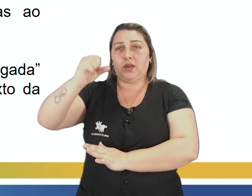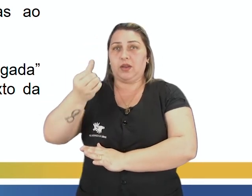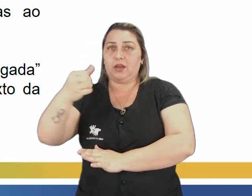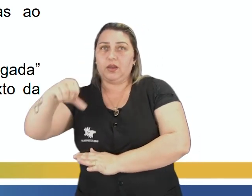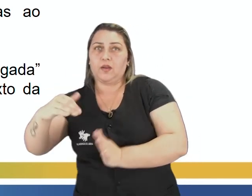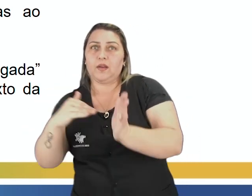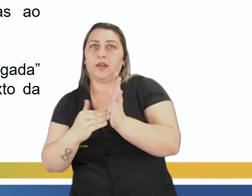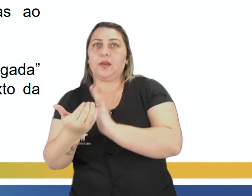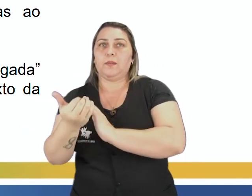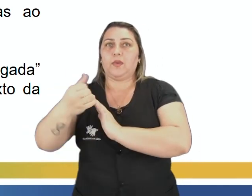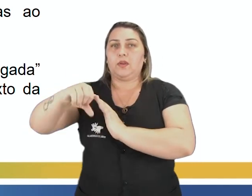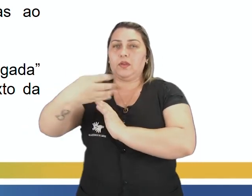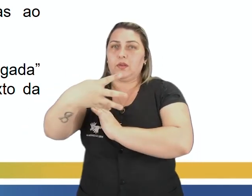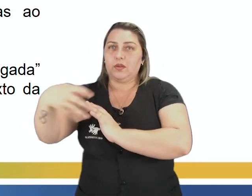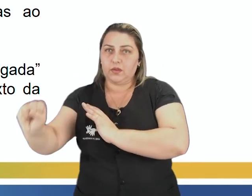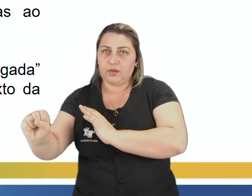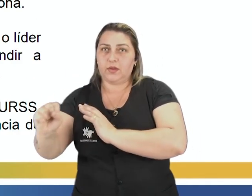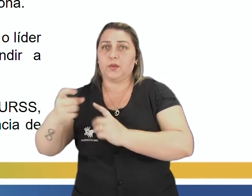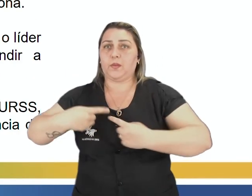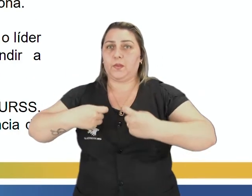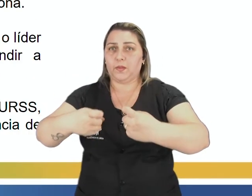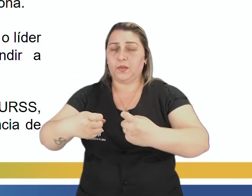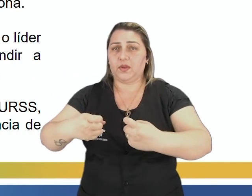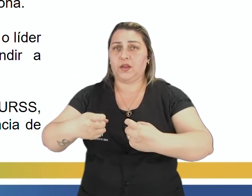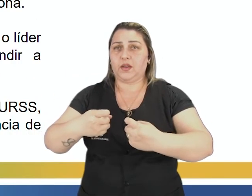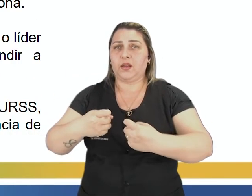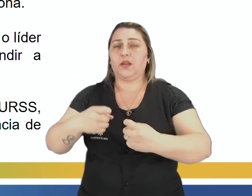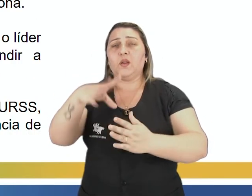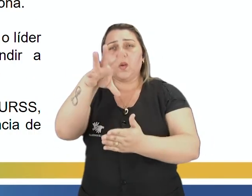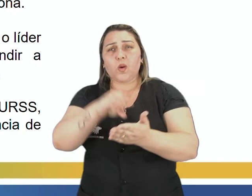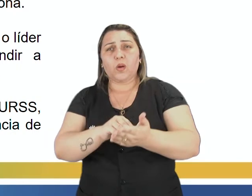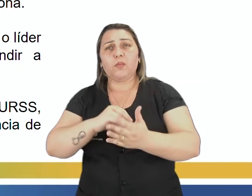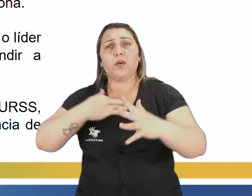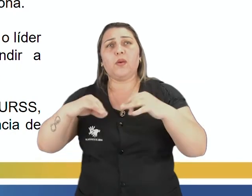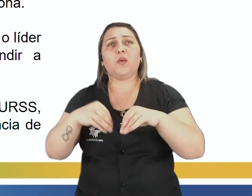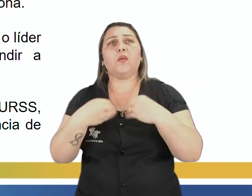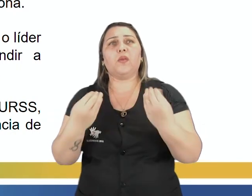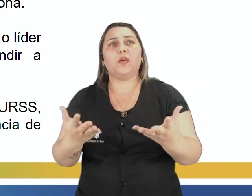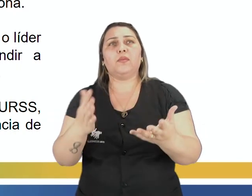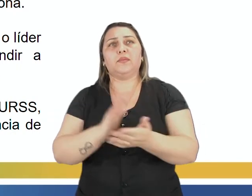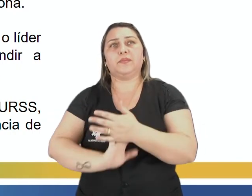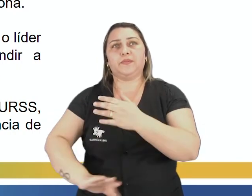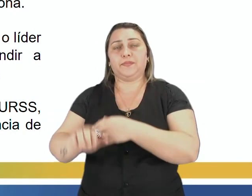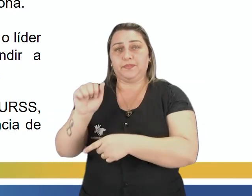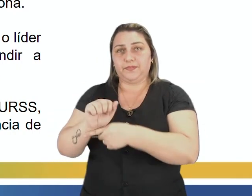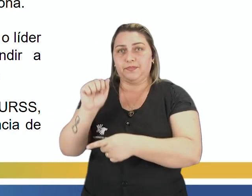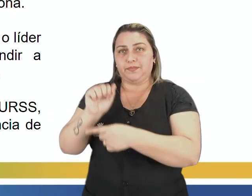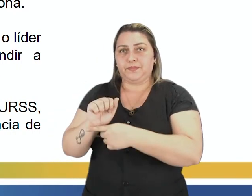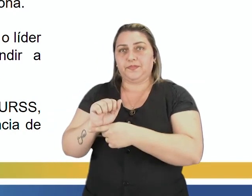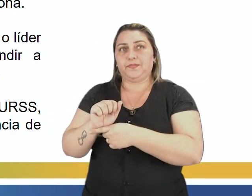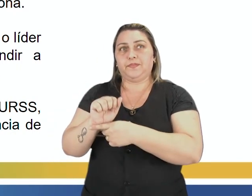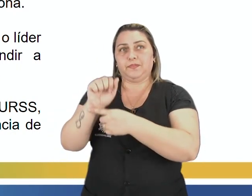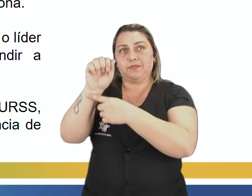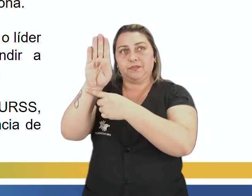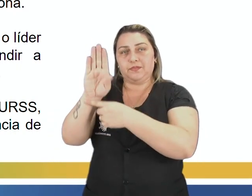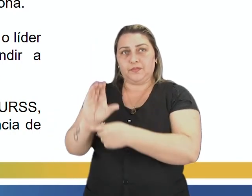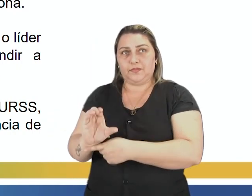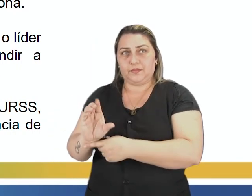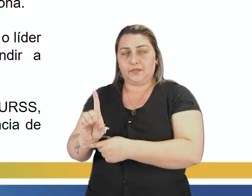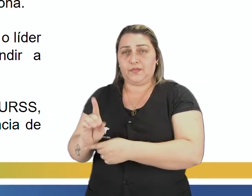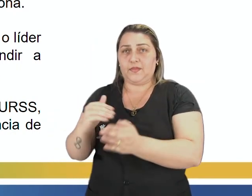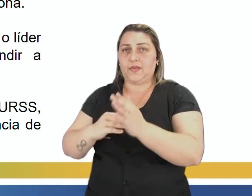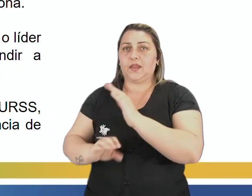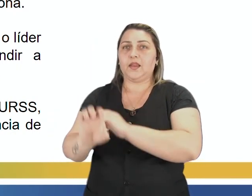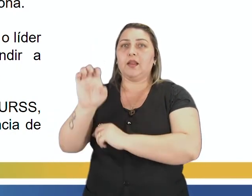Guerra Fria inspiravam movimentos como... Olha as nossas alternativas, né? Nós temos aí uma quantidade aí de